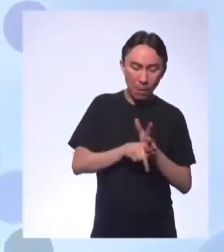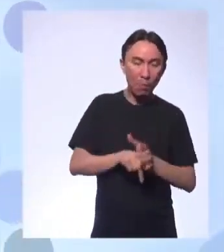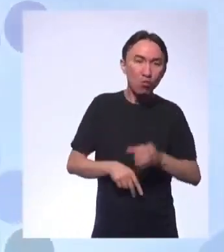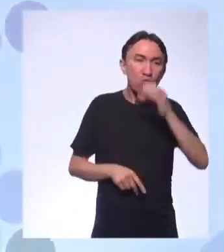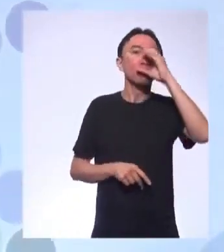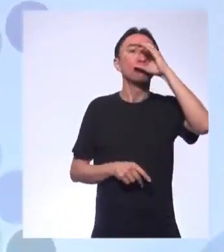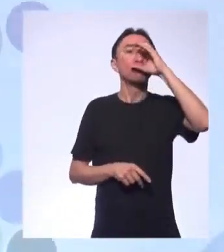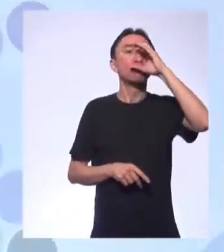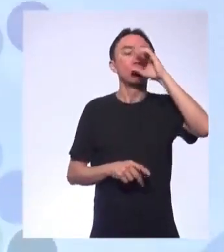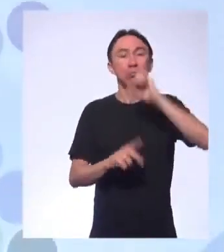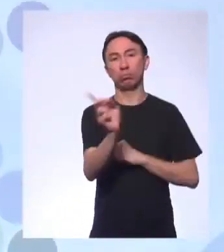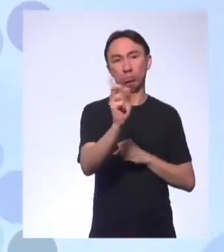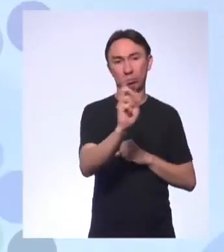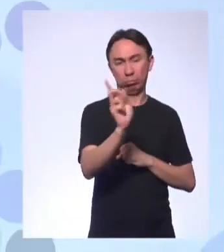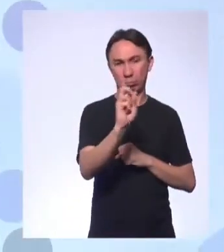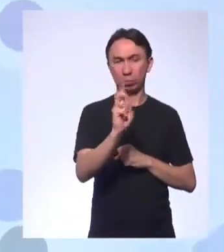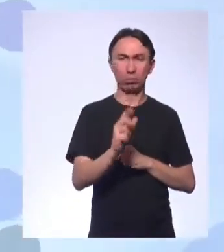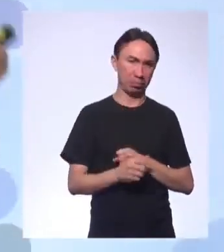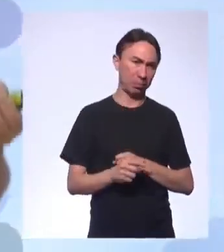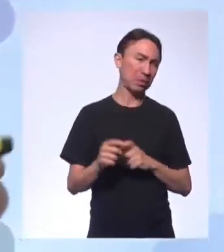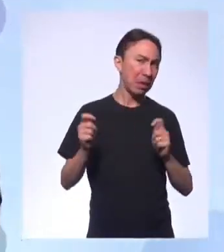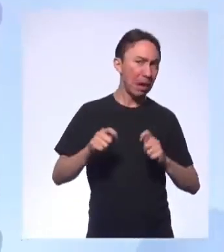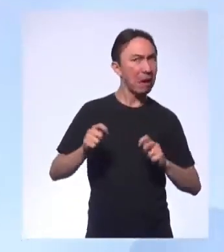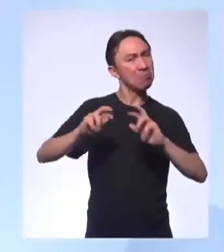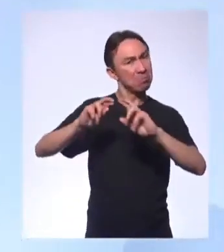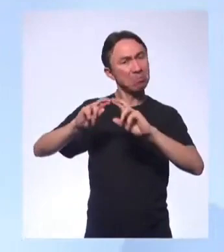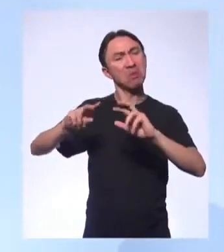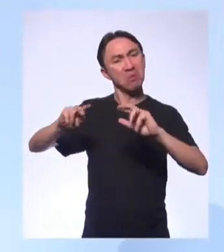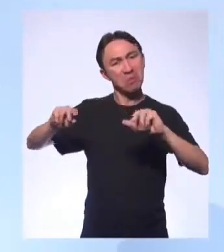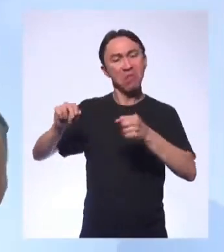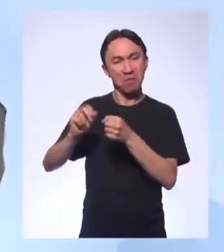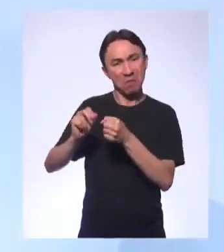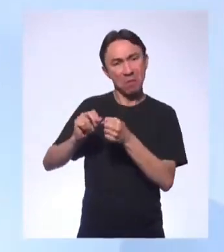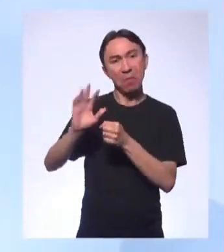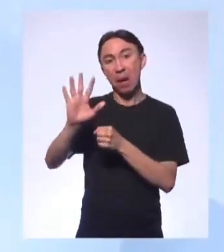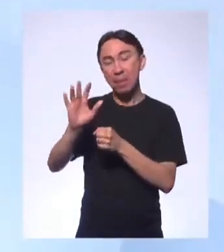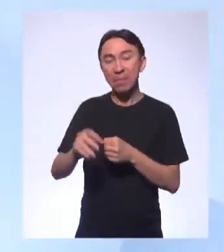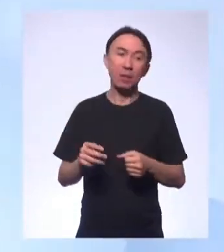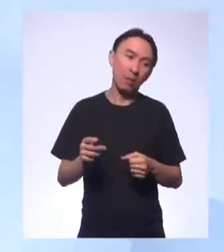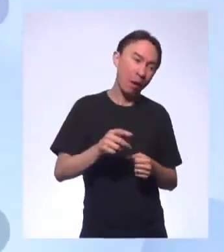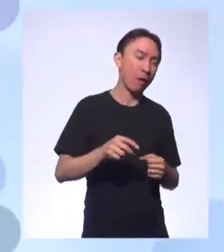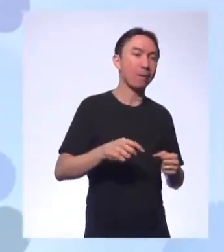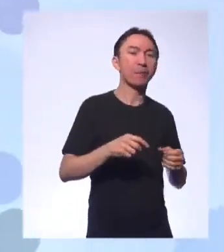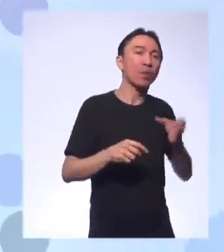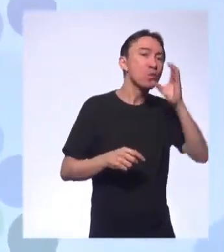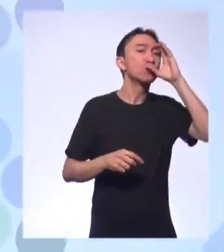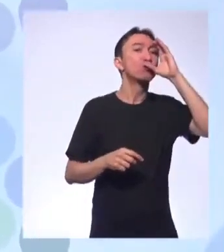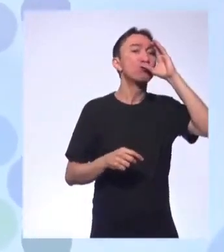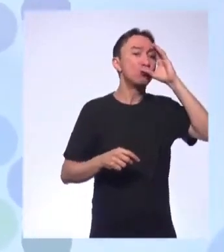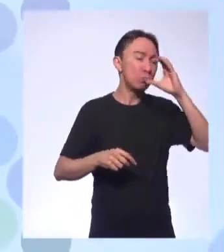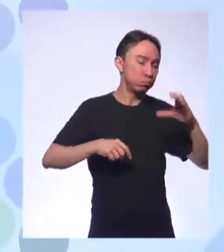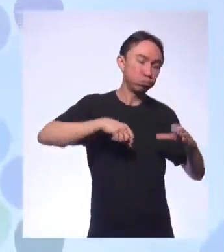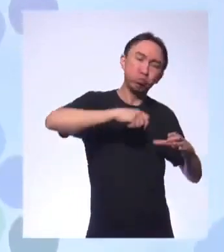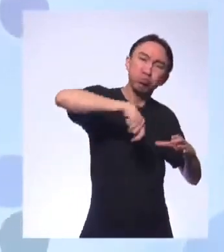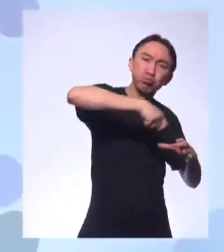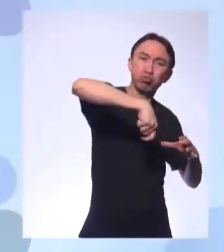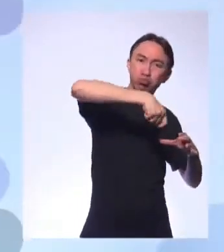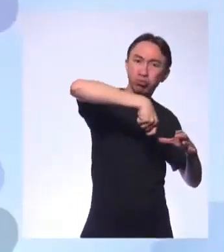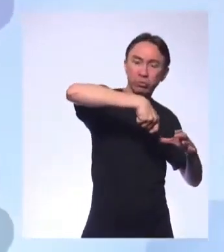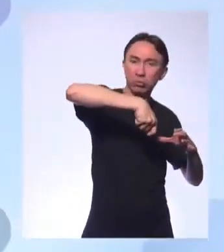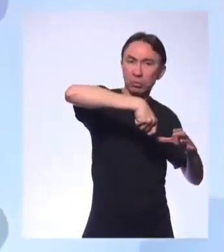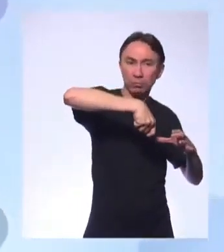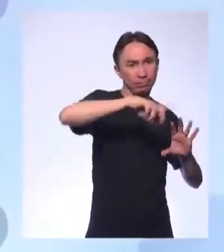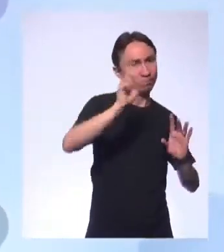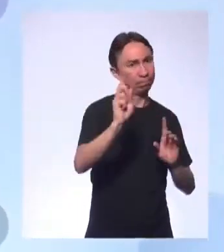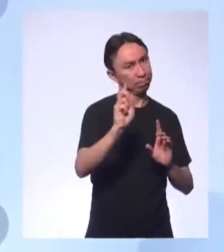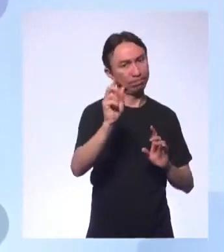consumo. Ela serve para algumas coisas, mas não para o nosso dia a dia, né? Cozinhar o alimento, beber a água, etc. e